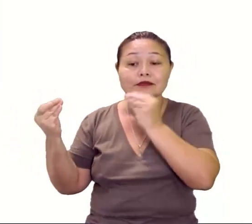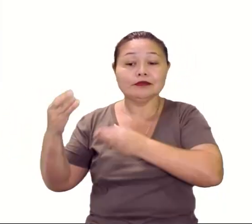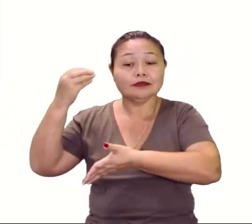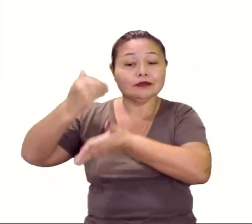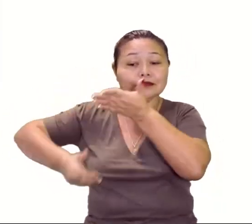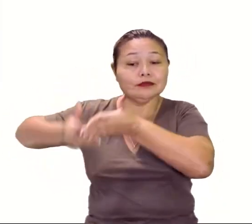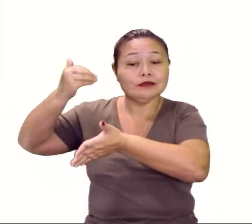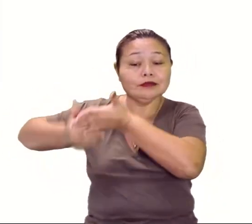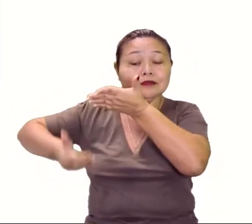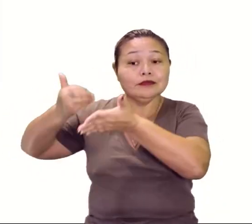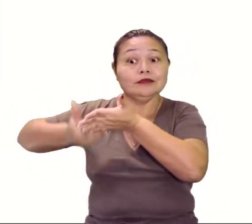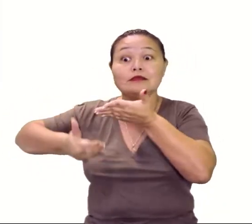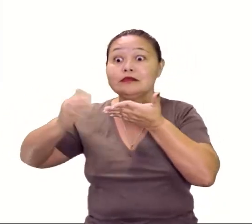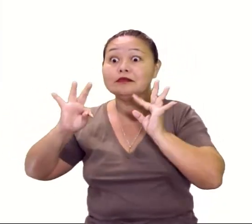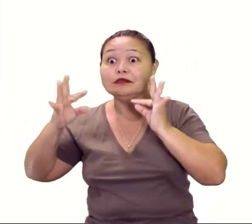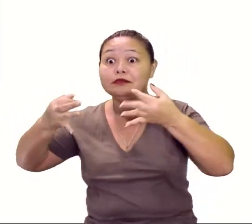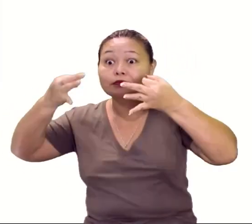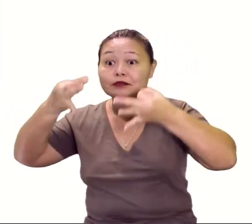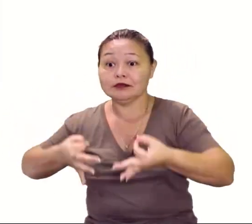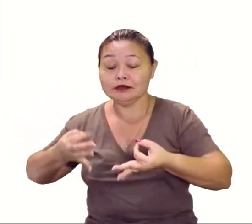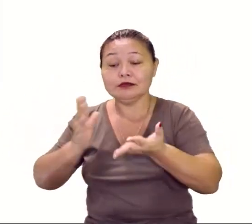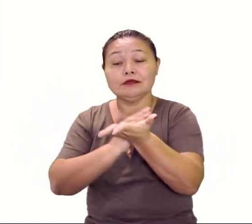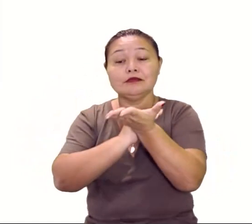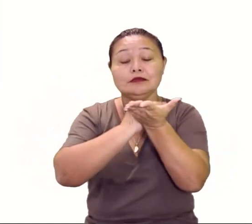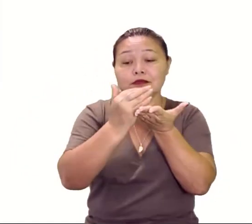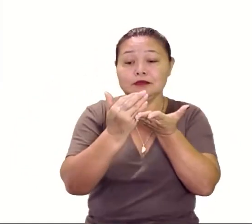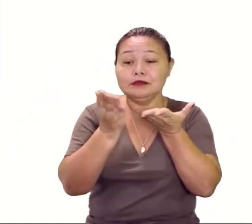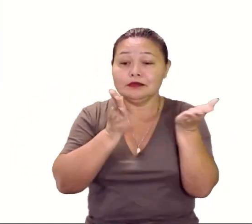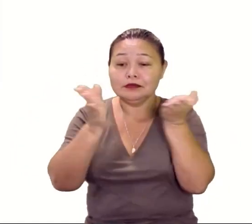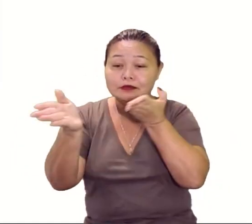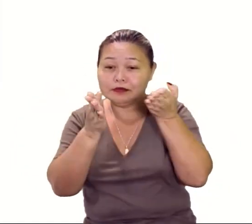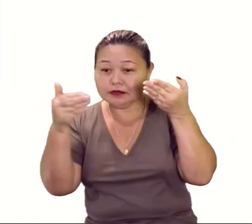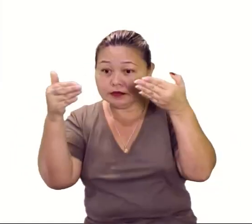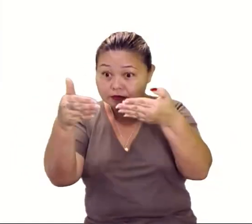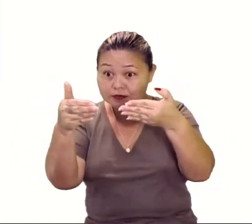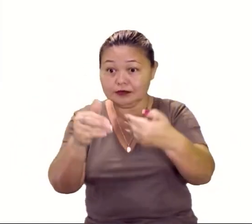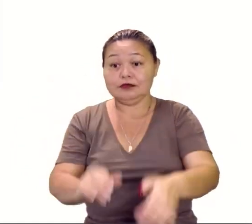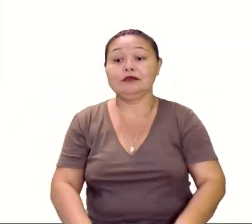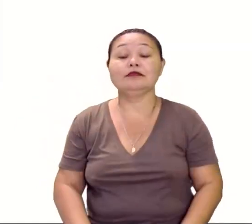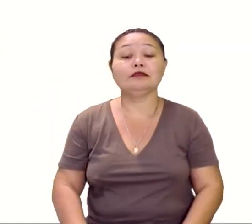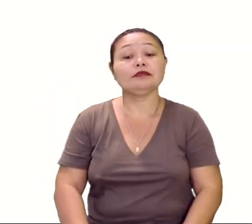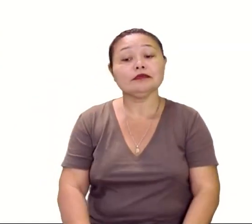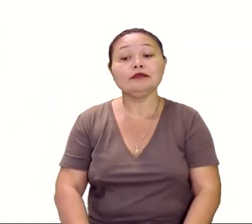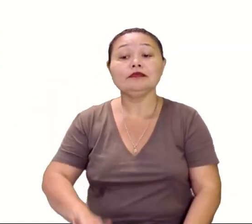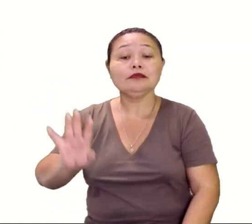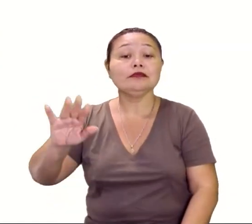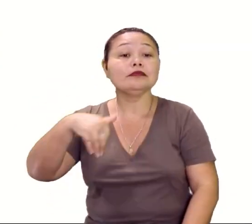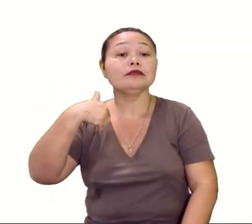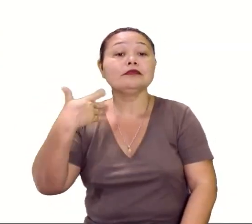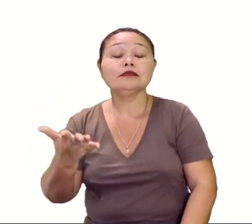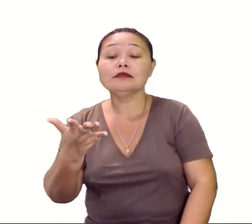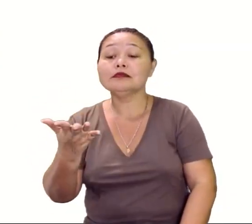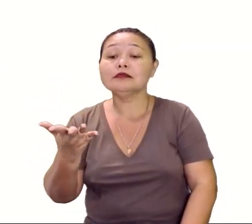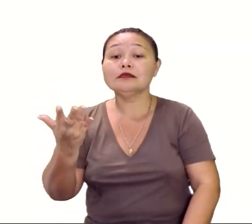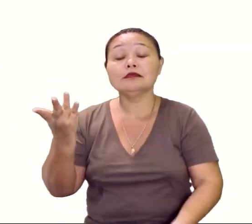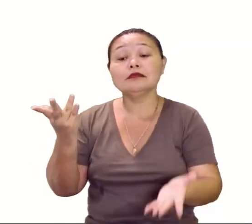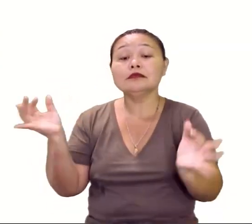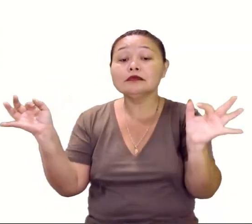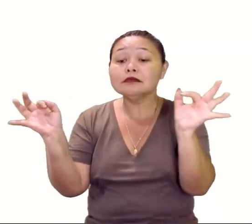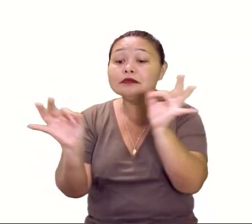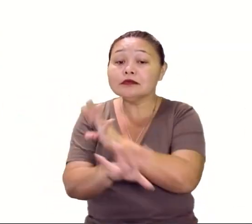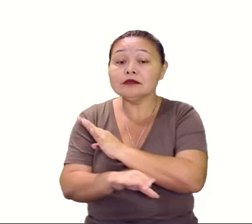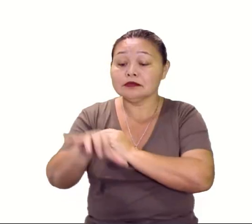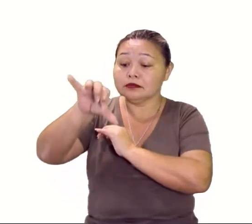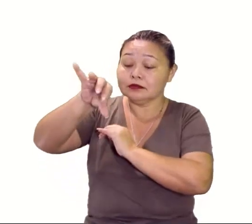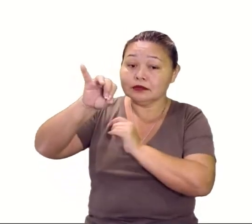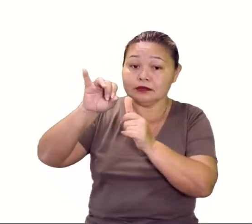descontos, tudo dá certo. Começando pela interseção pelo meio. Agora vamos ao desfecho final, né? Isso,